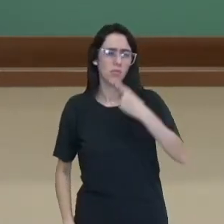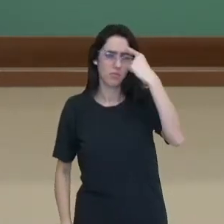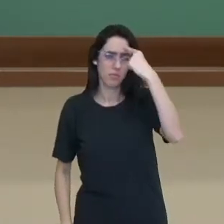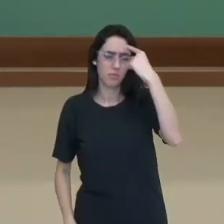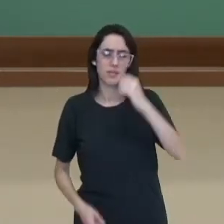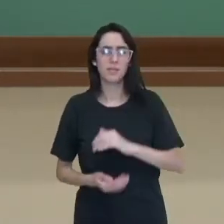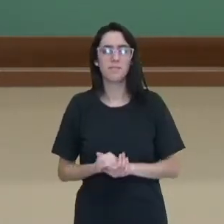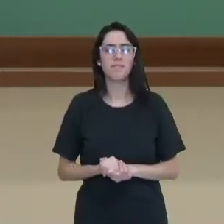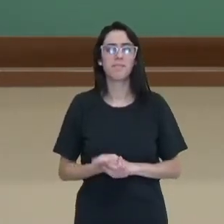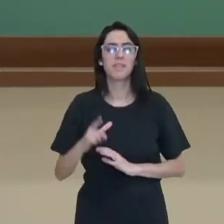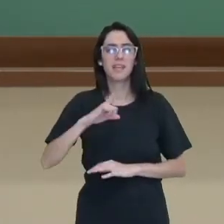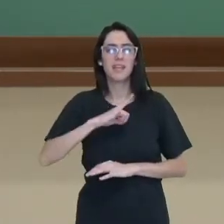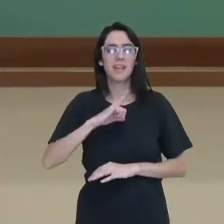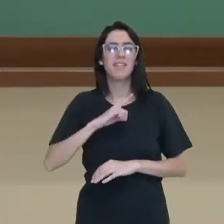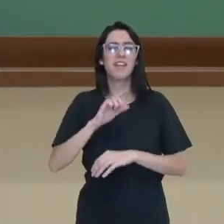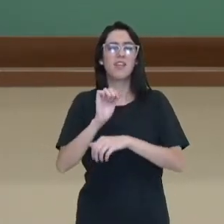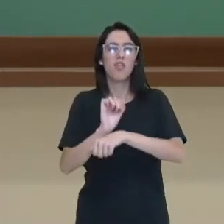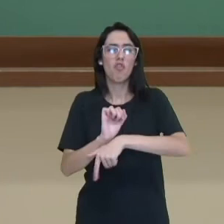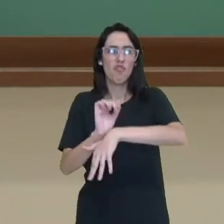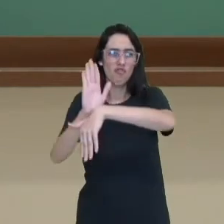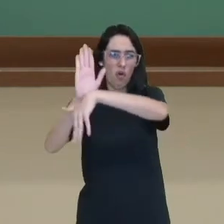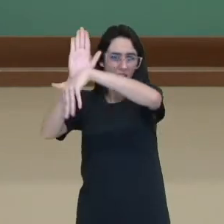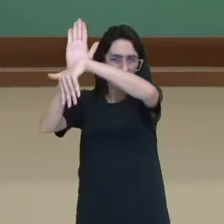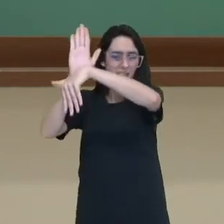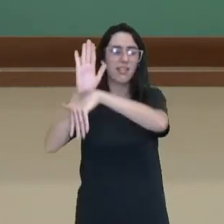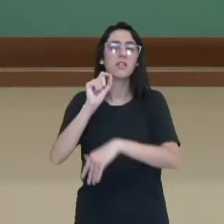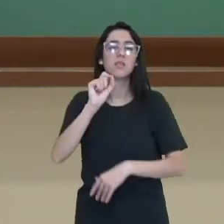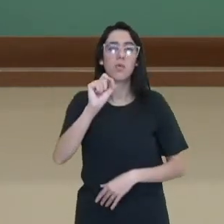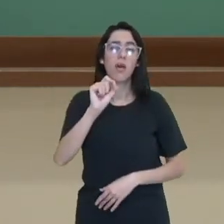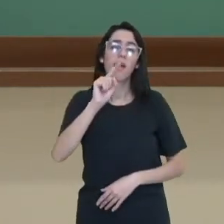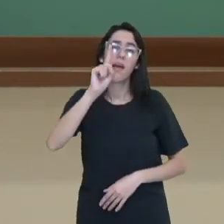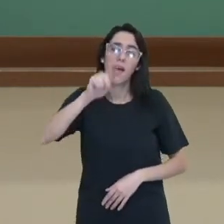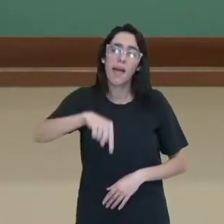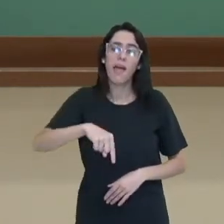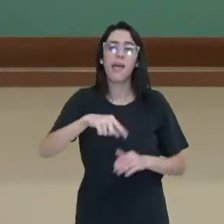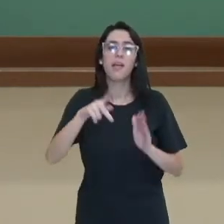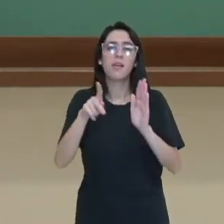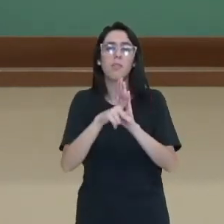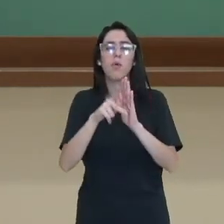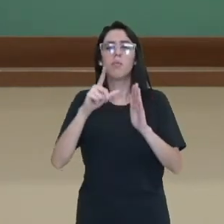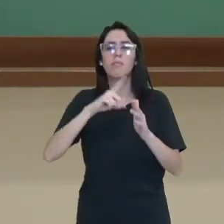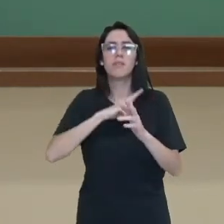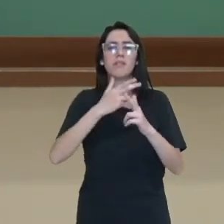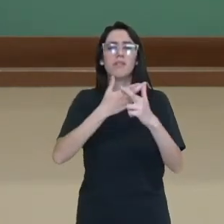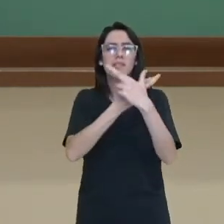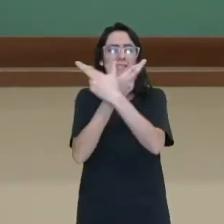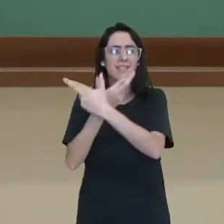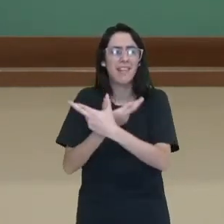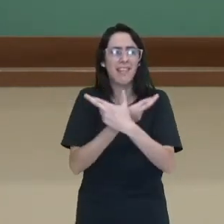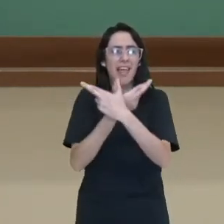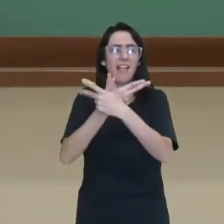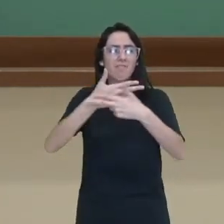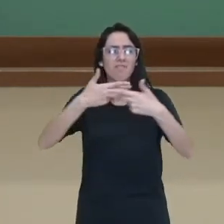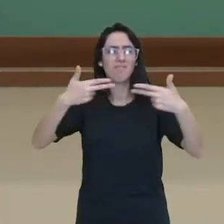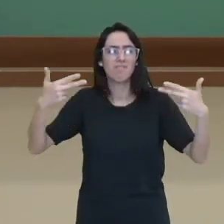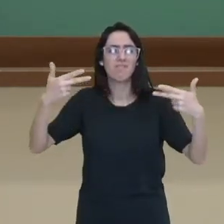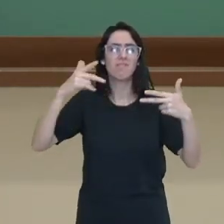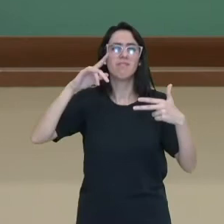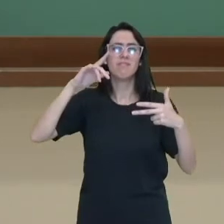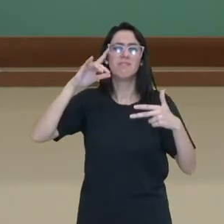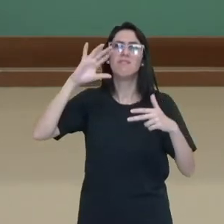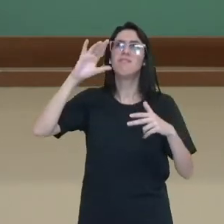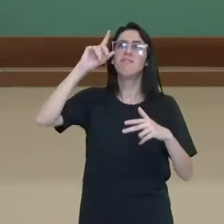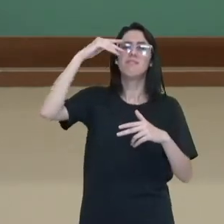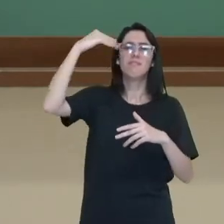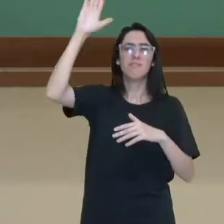foguete é um dispositivo que serve para tirar as pessoas, os satélites ou qualquer coisa da troposfera e